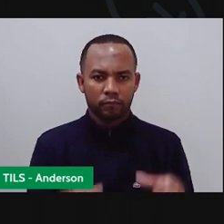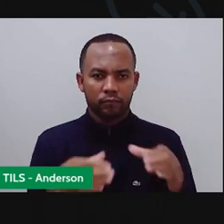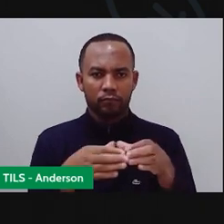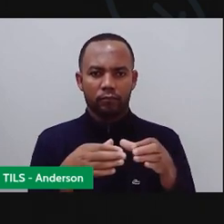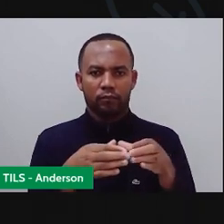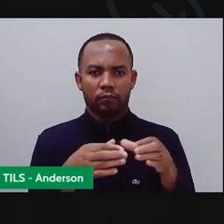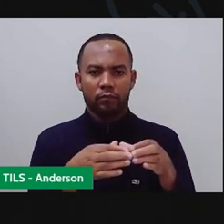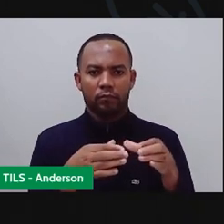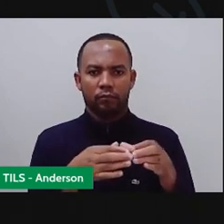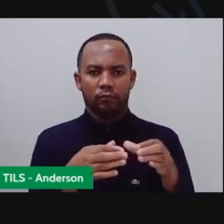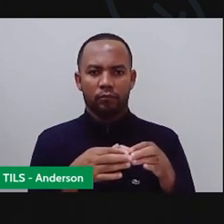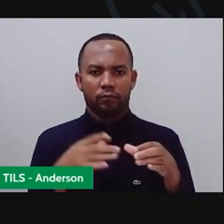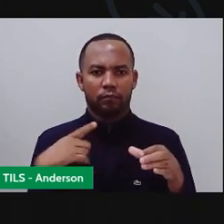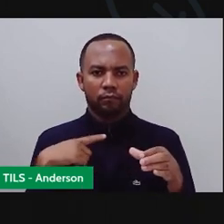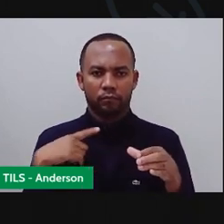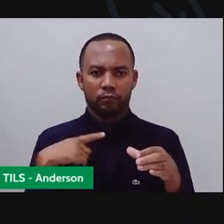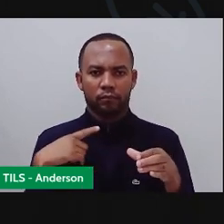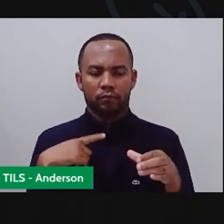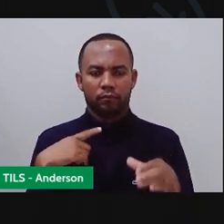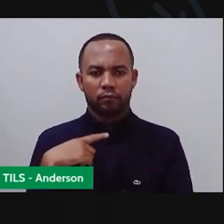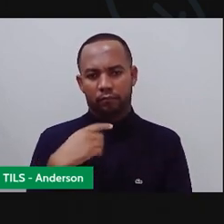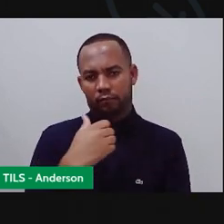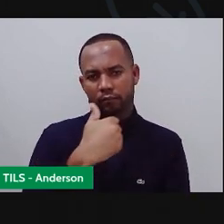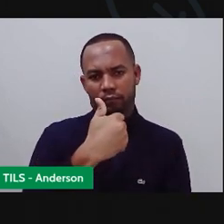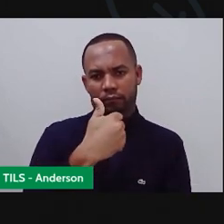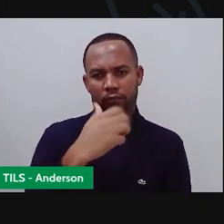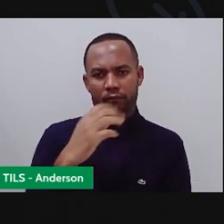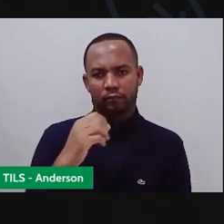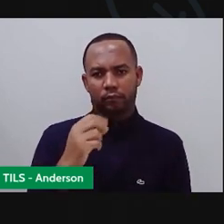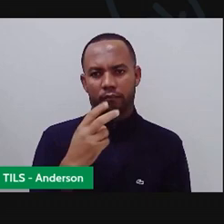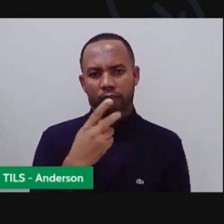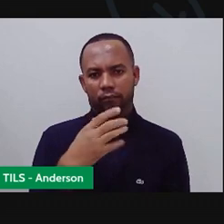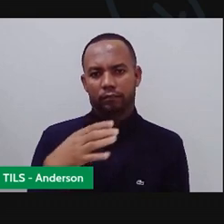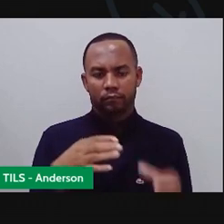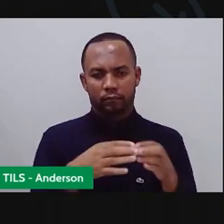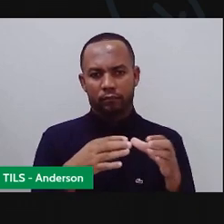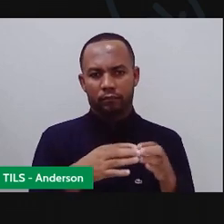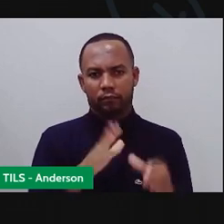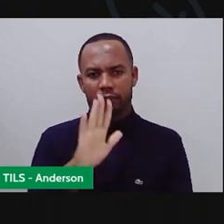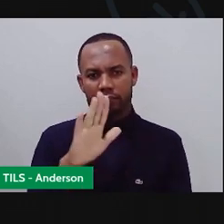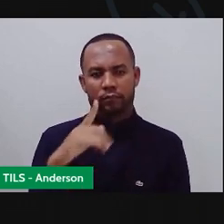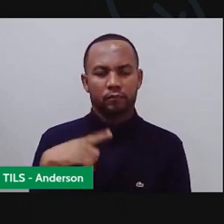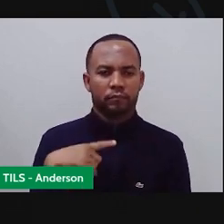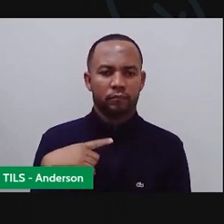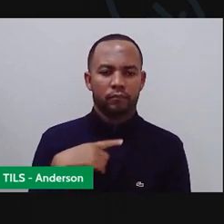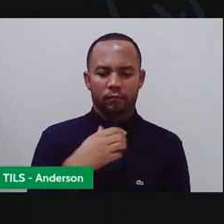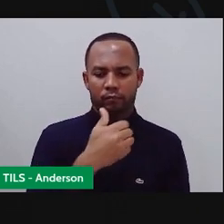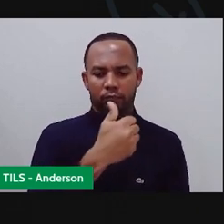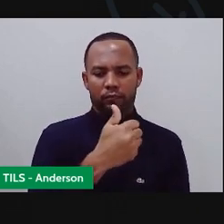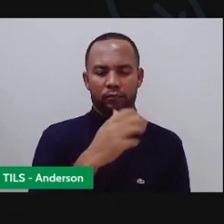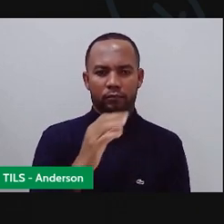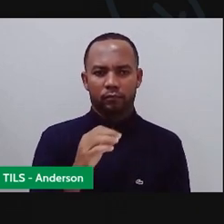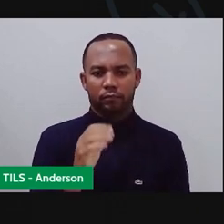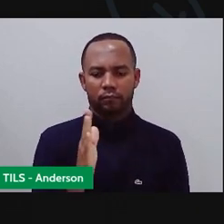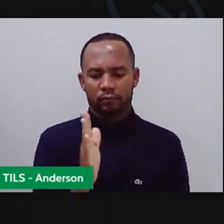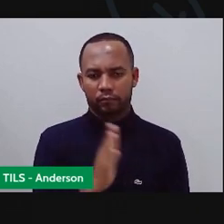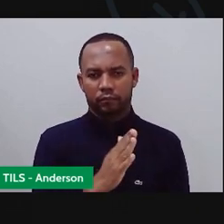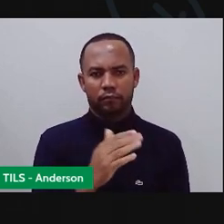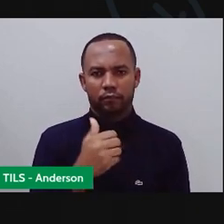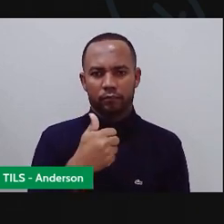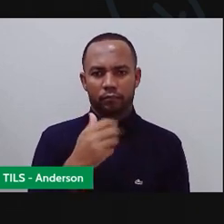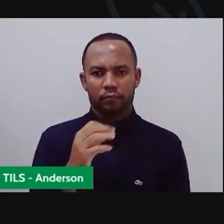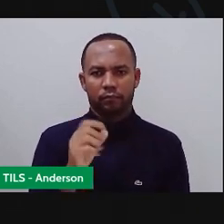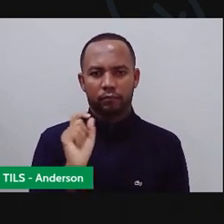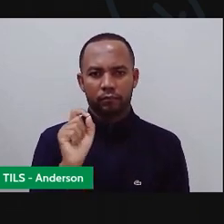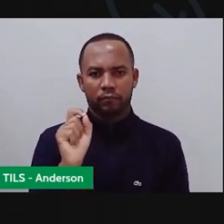montinho desse aqui olha só a gente tem o que 10 palitinho certo e aqui eu tenho 10 eu tenho um quanto aqui uma até